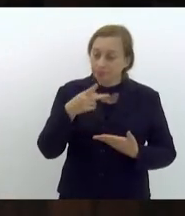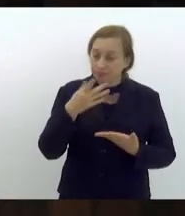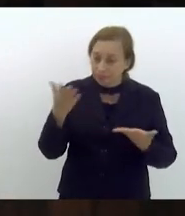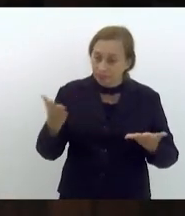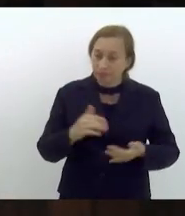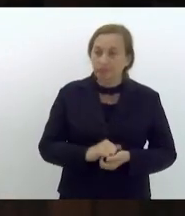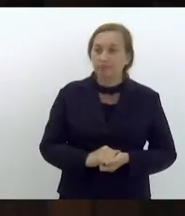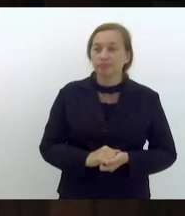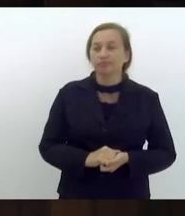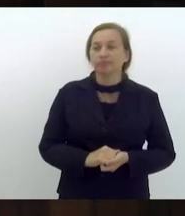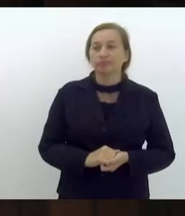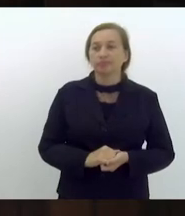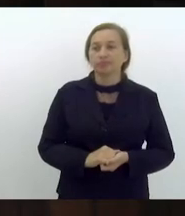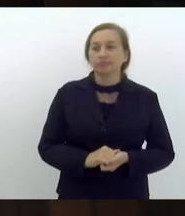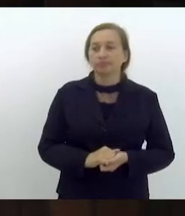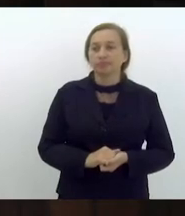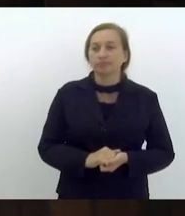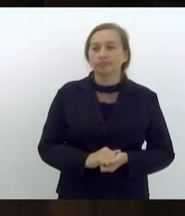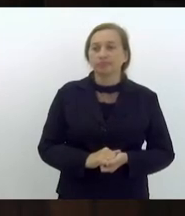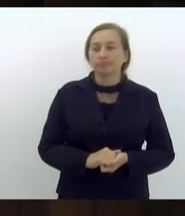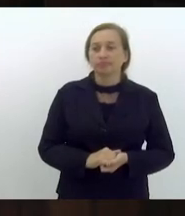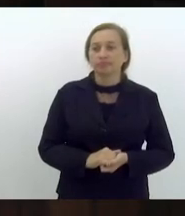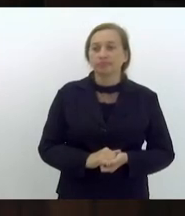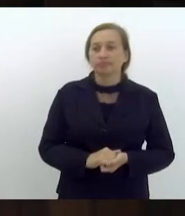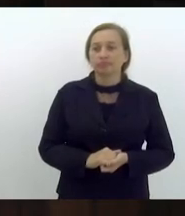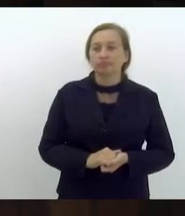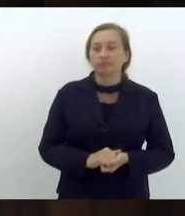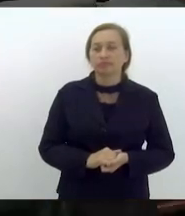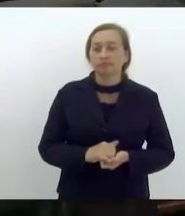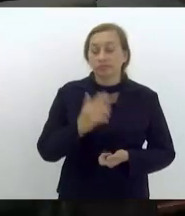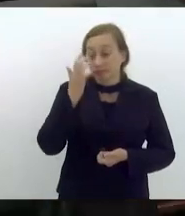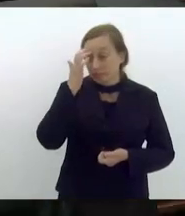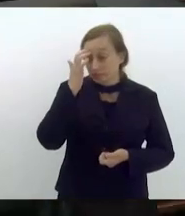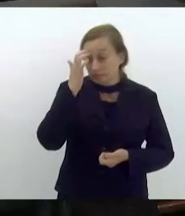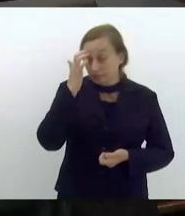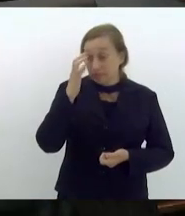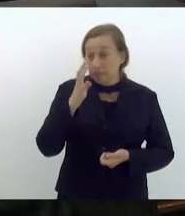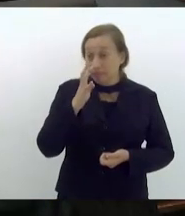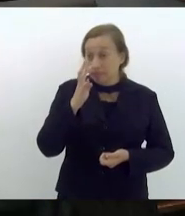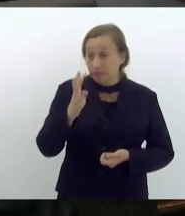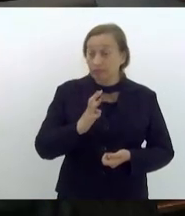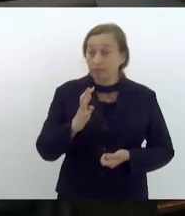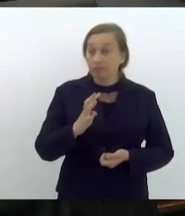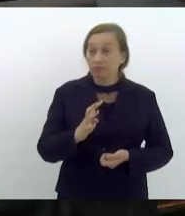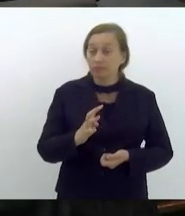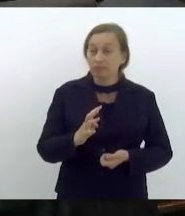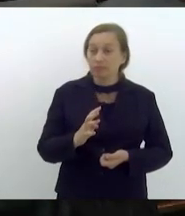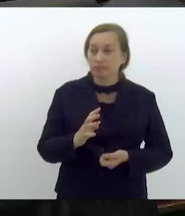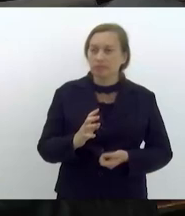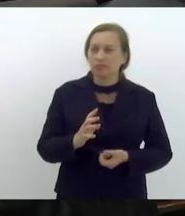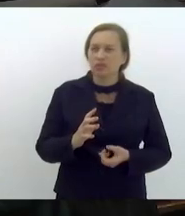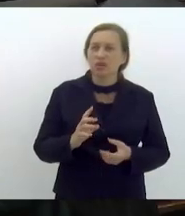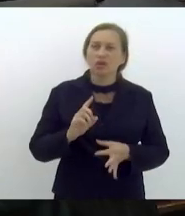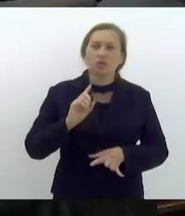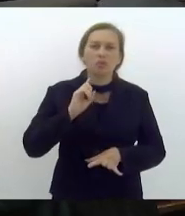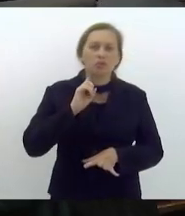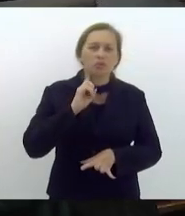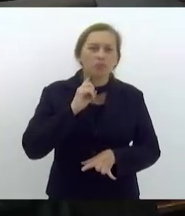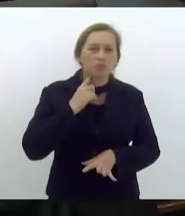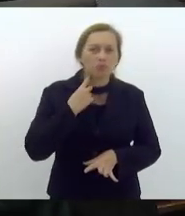então eu quero declarar o meu voto porque ela ela acusou a gente de poluir com poder econômico não é o